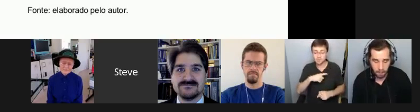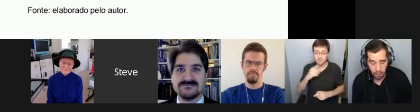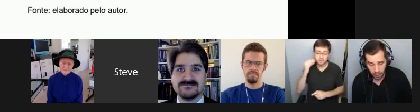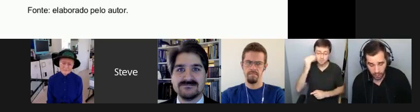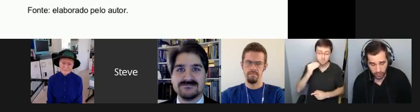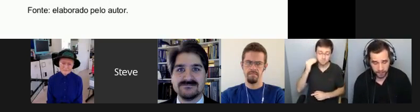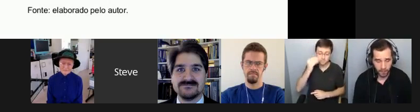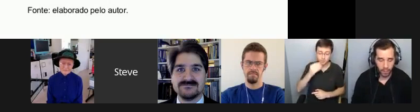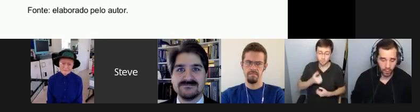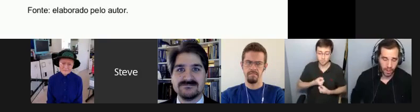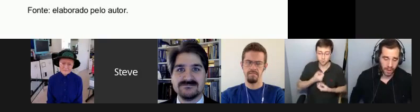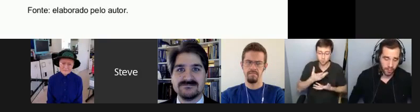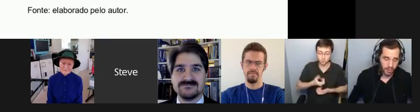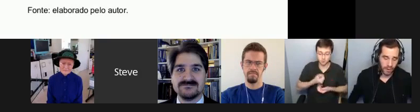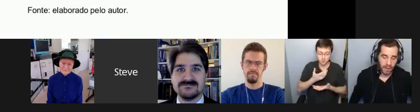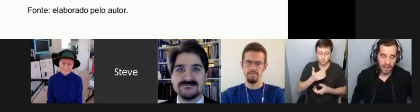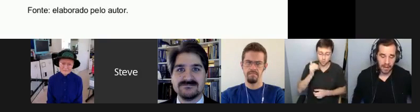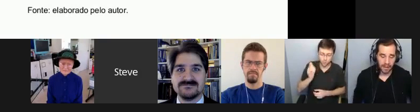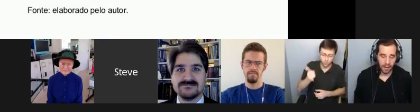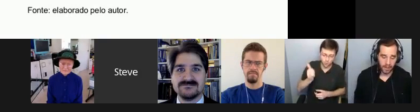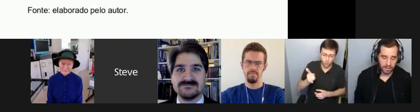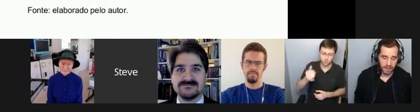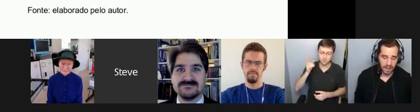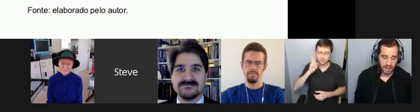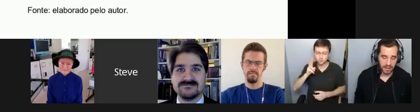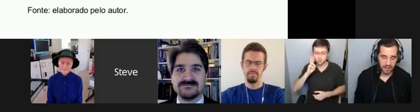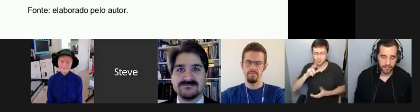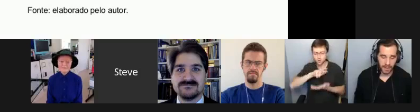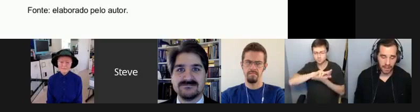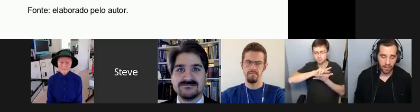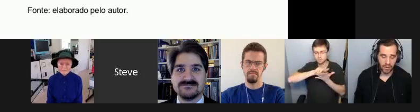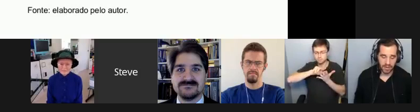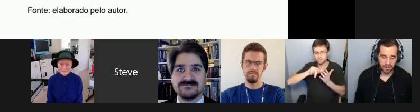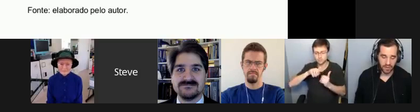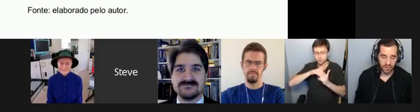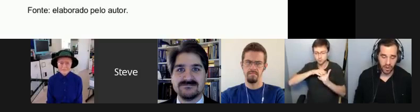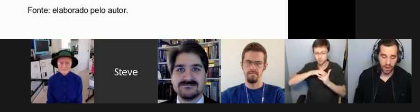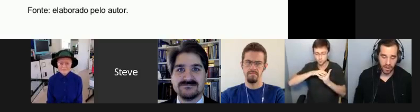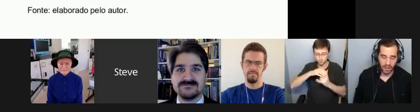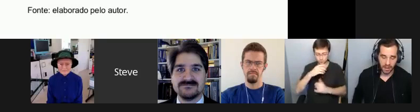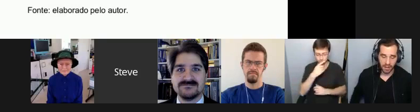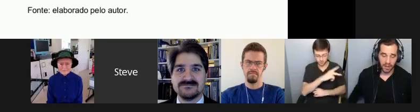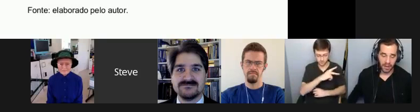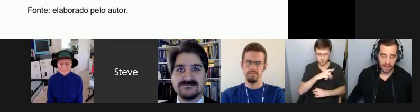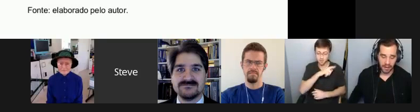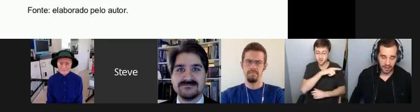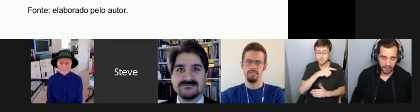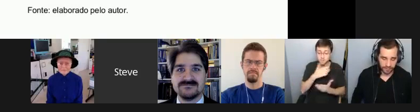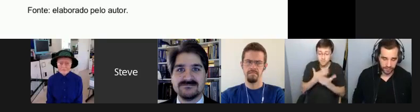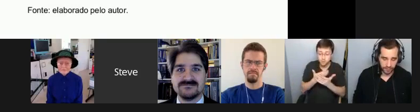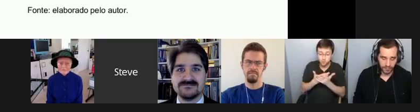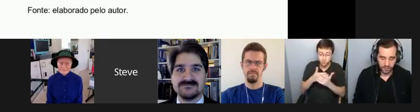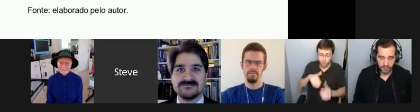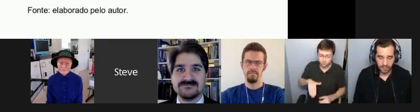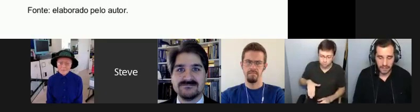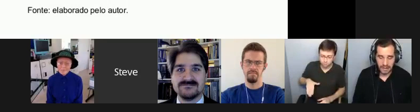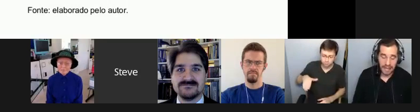surdo, Bruno Ramos, que ele tem uma experiência em contação de história, em